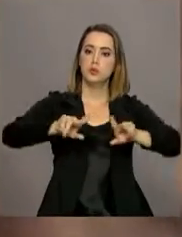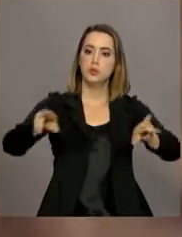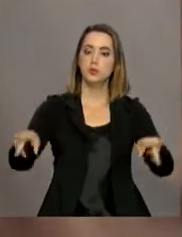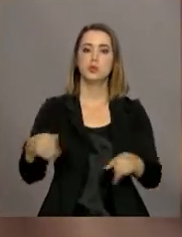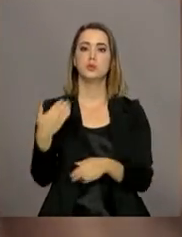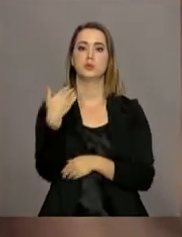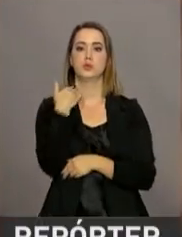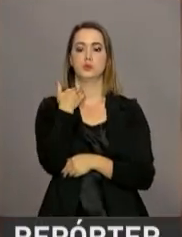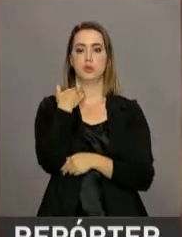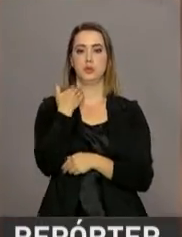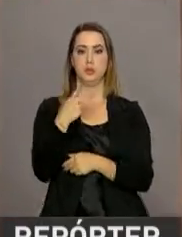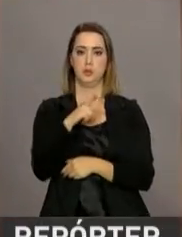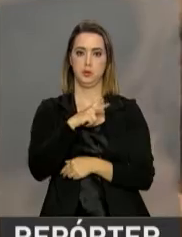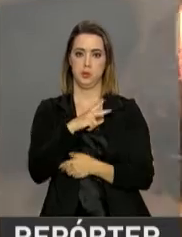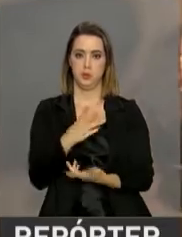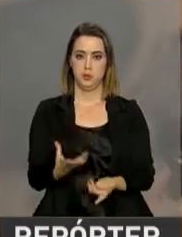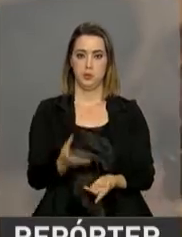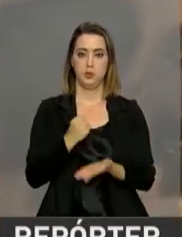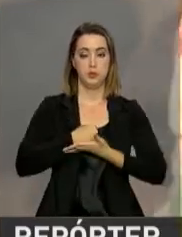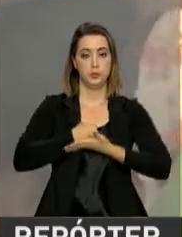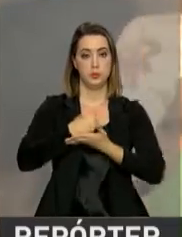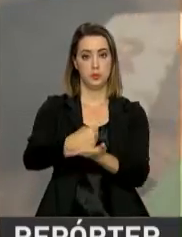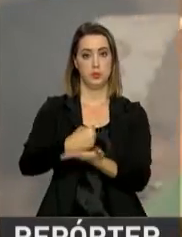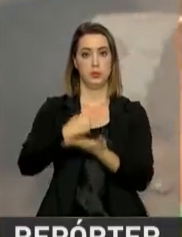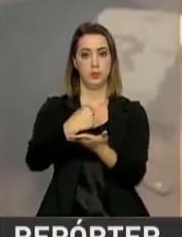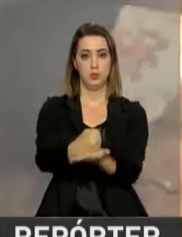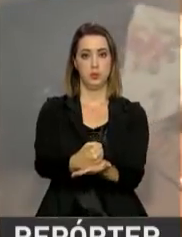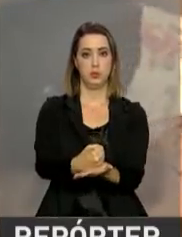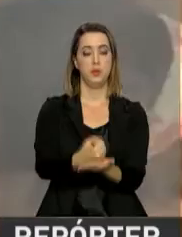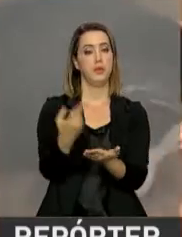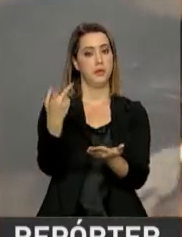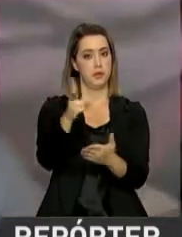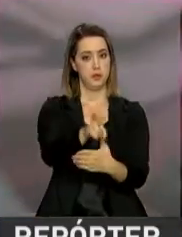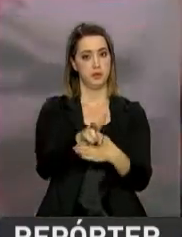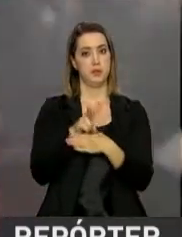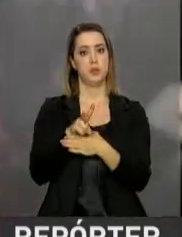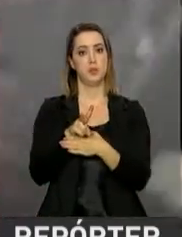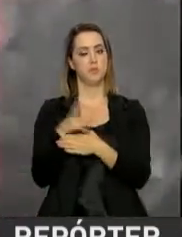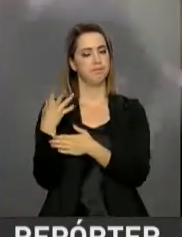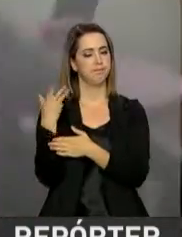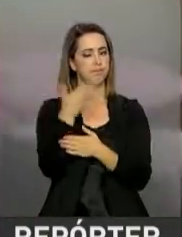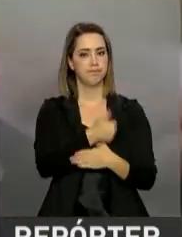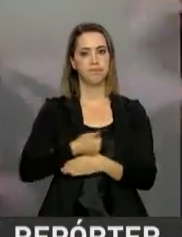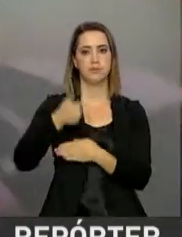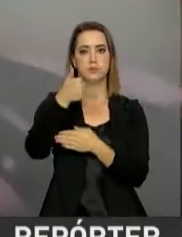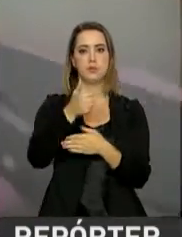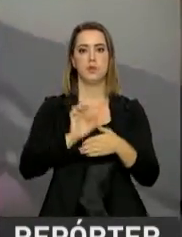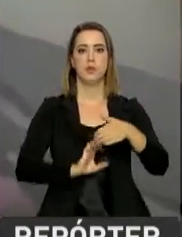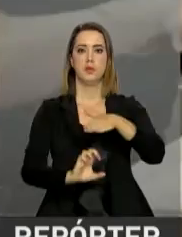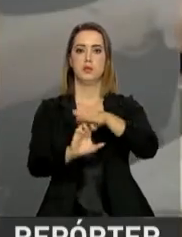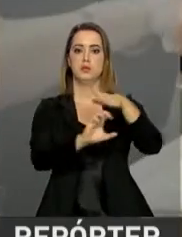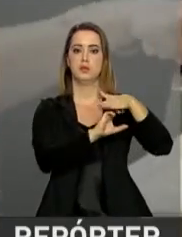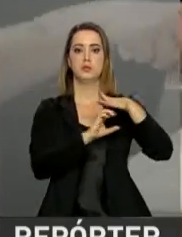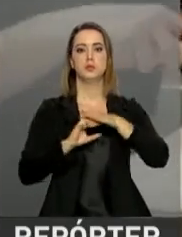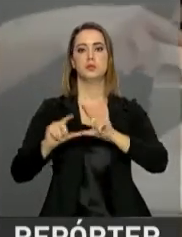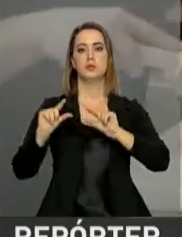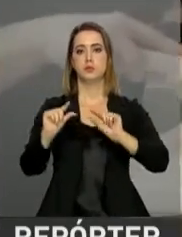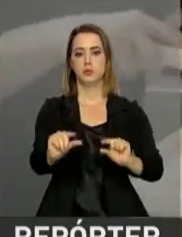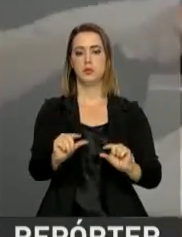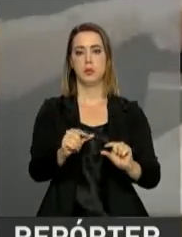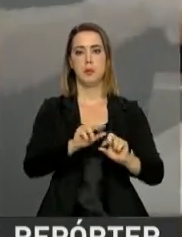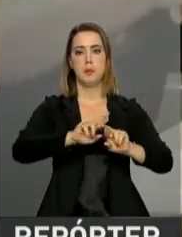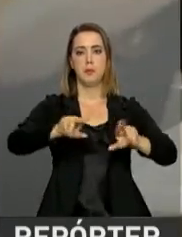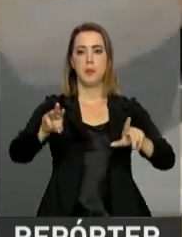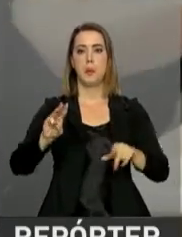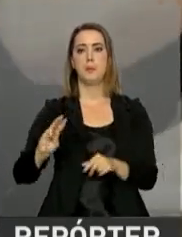bancos privados, estão oferecendo um crédito extraordinário para os microempreendedores. São milhões